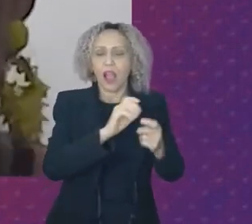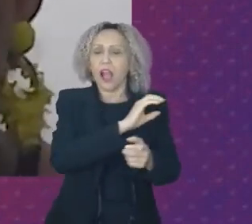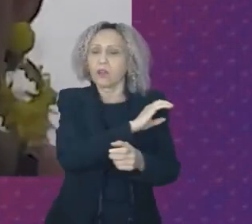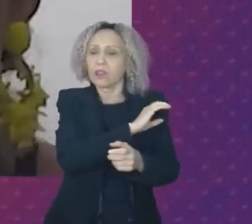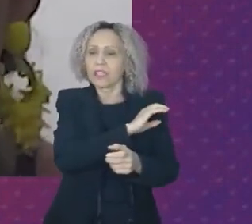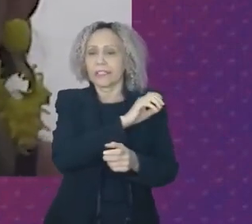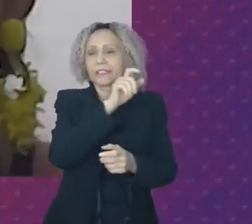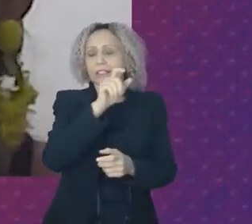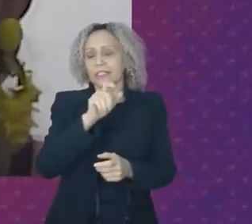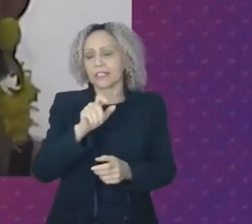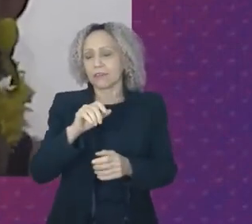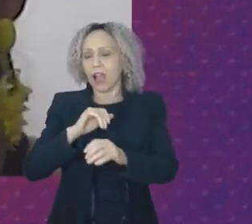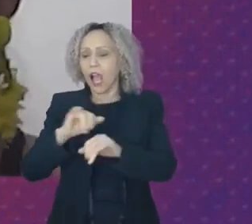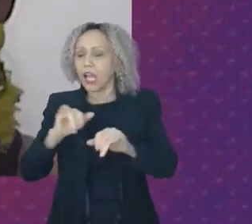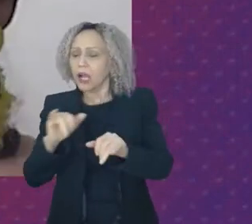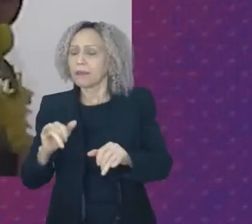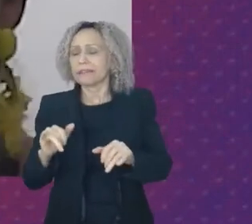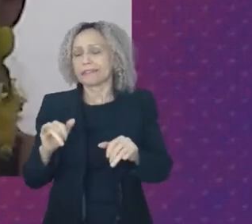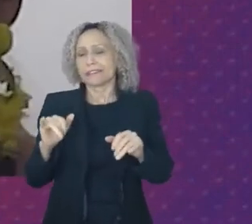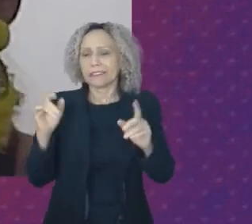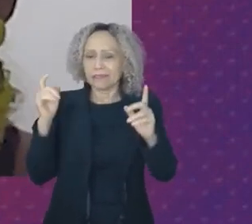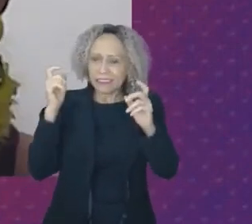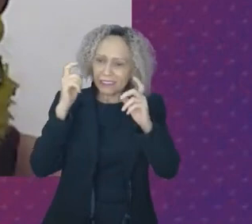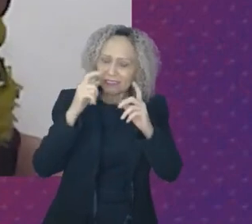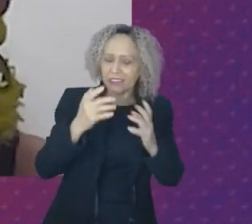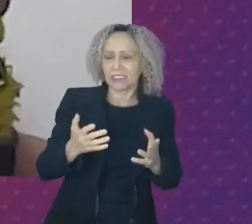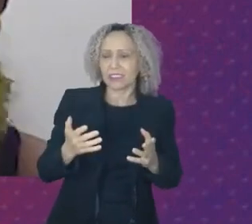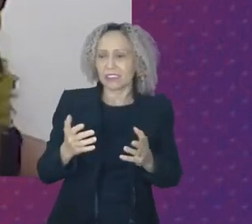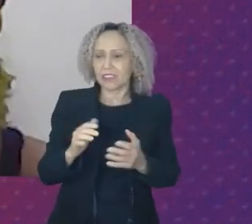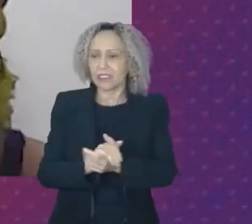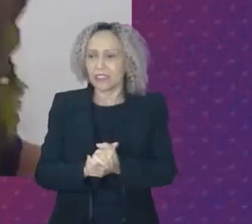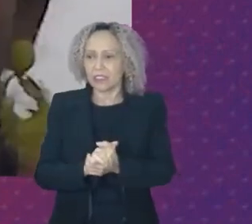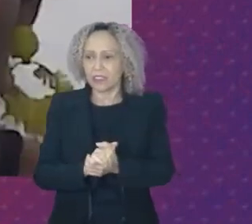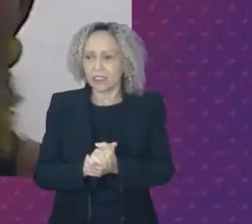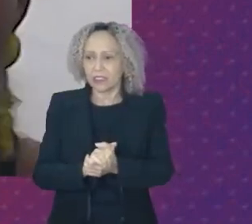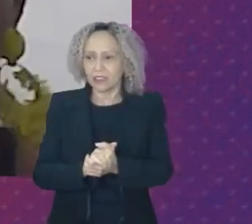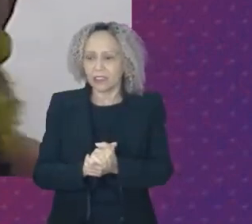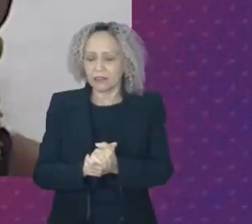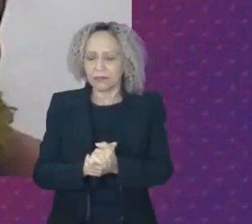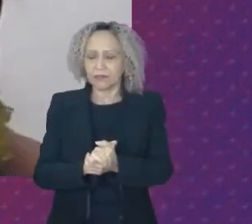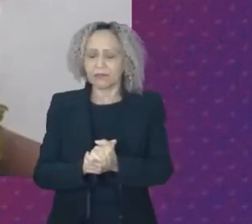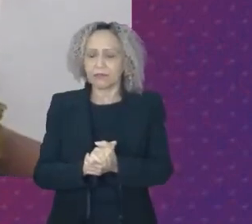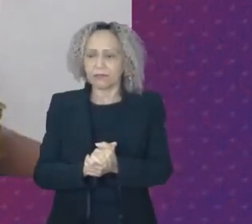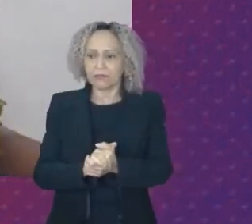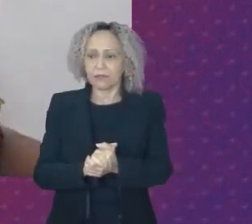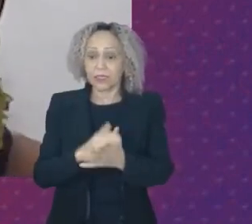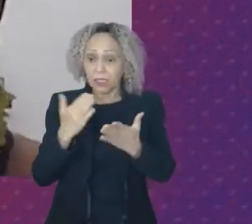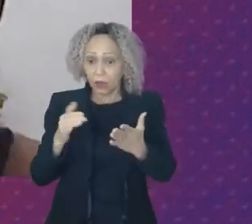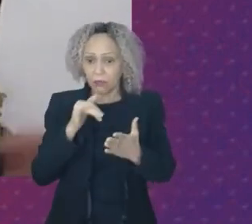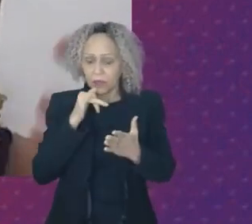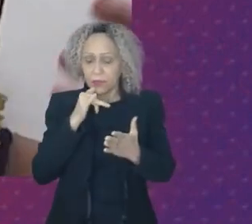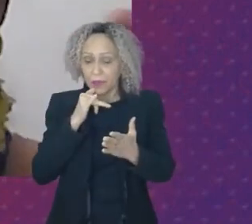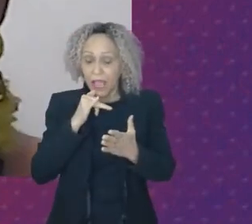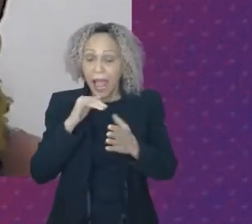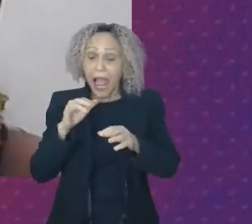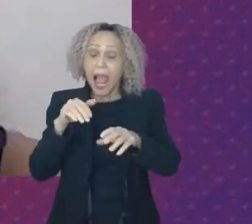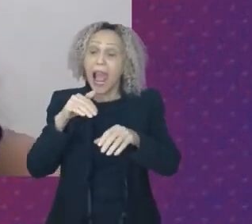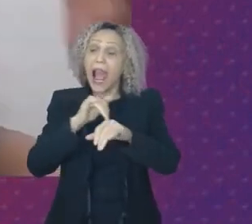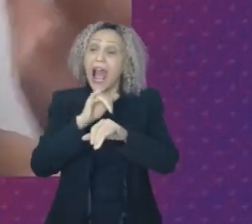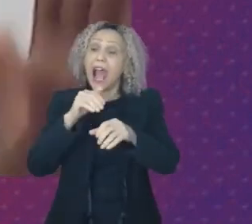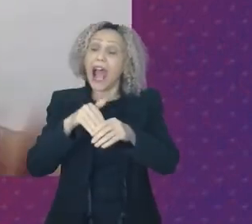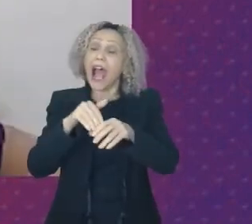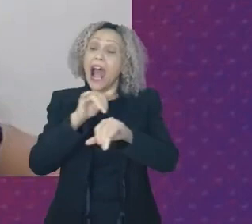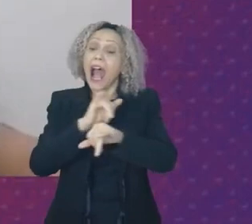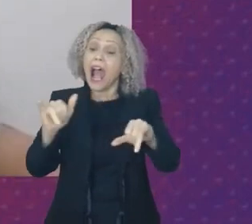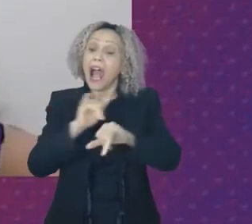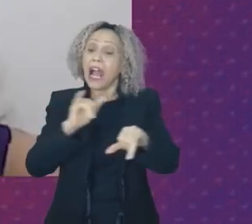difícil. A candidatura precisa estar focada em ser a representação desse projeto político. Não dá